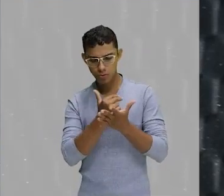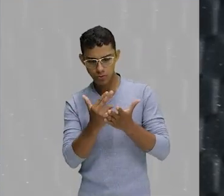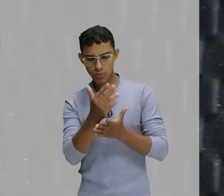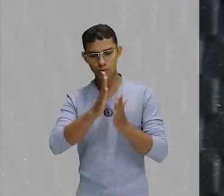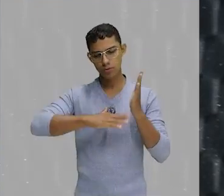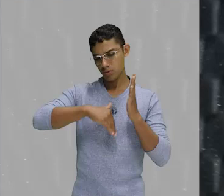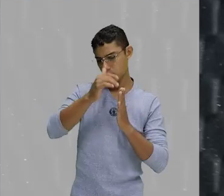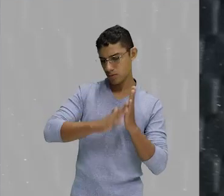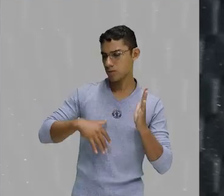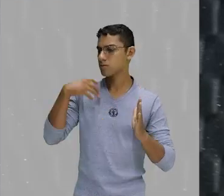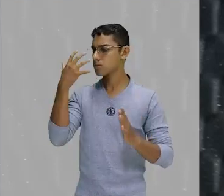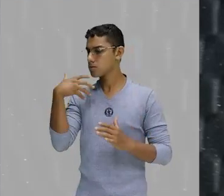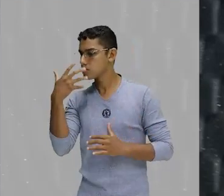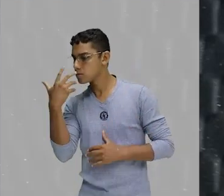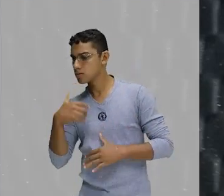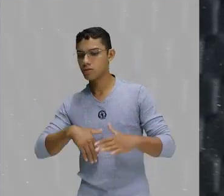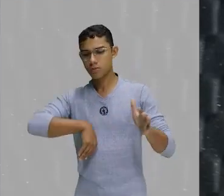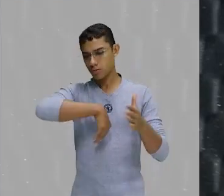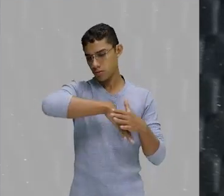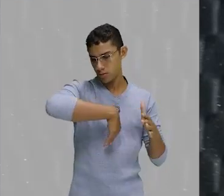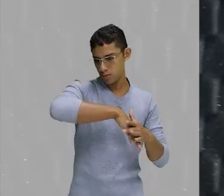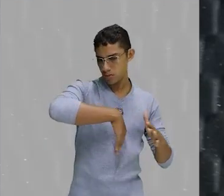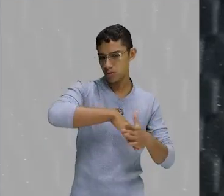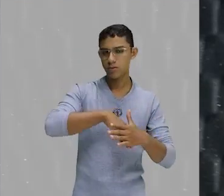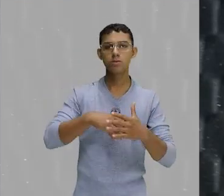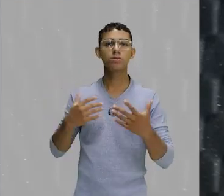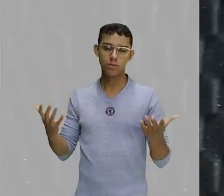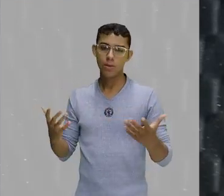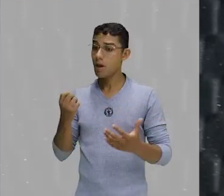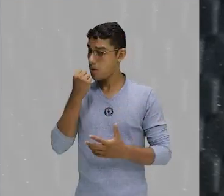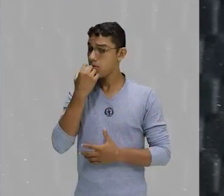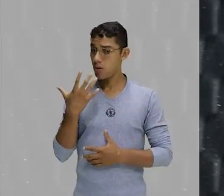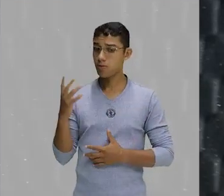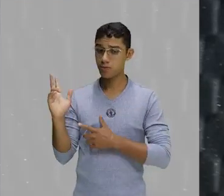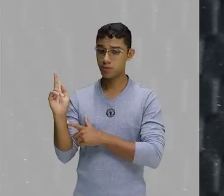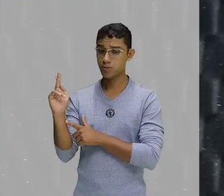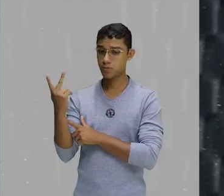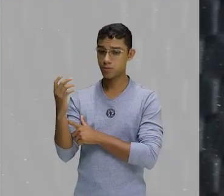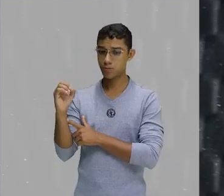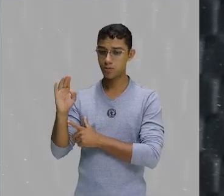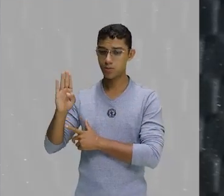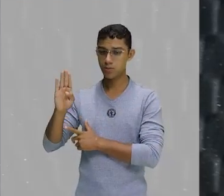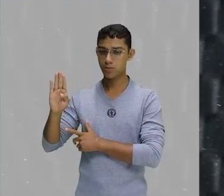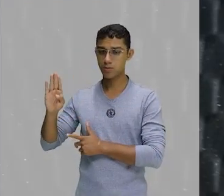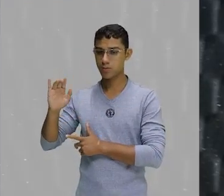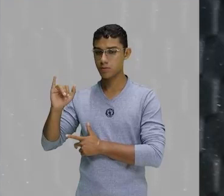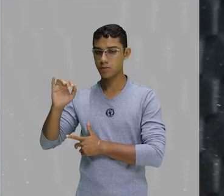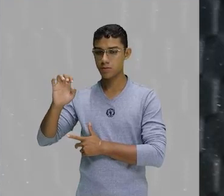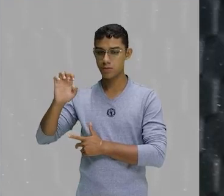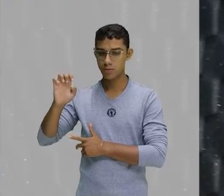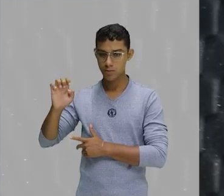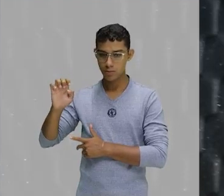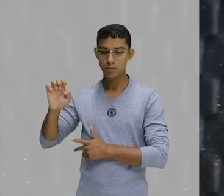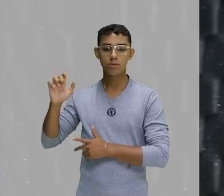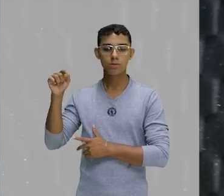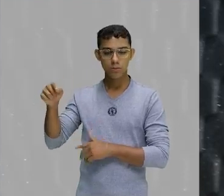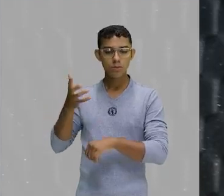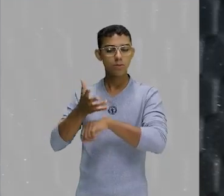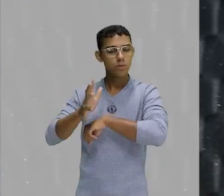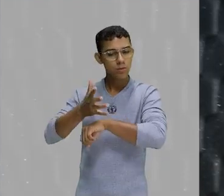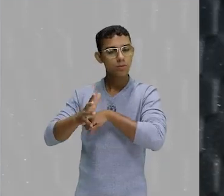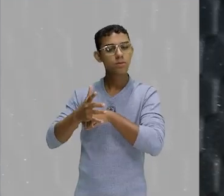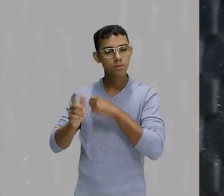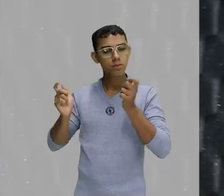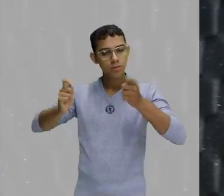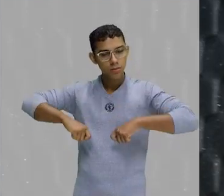de cantar, se você gosta de bater uma bolinha, tá? É um hobby, tá? É uma prática que você precisa dar espaço